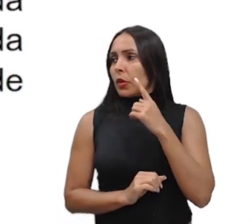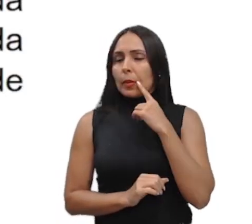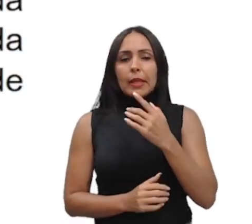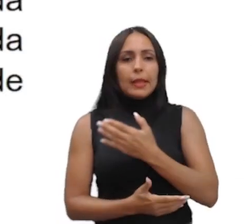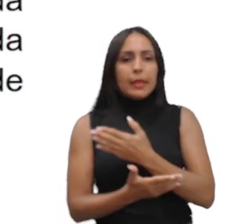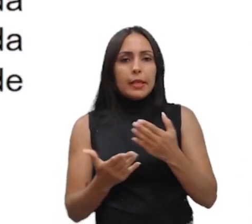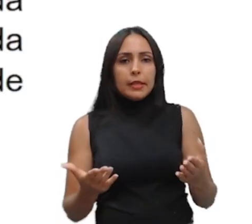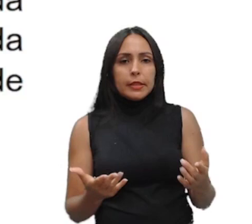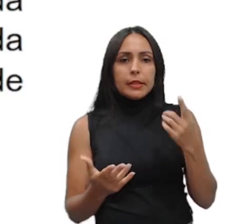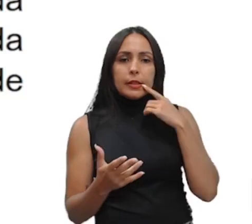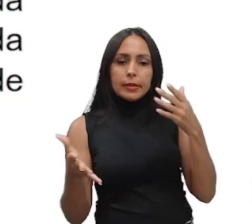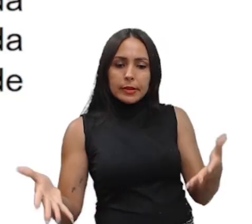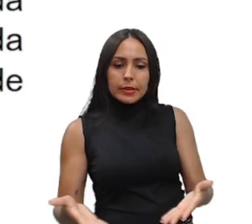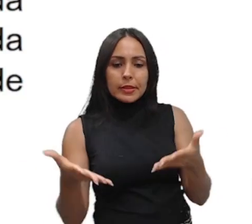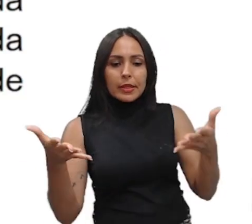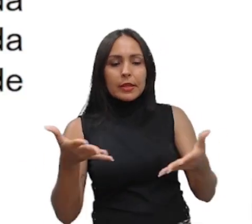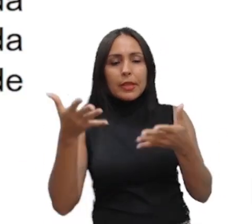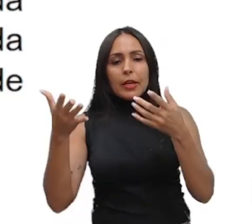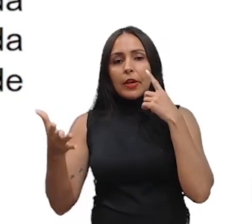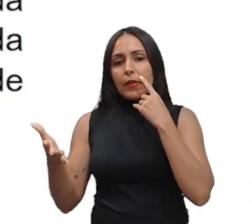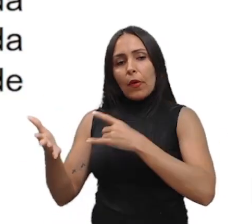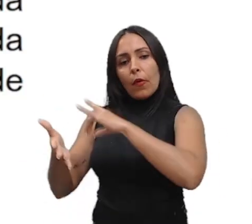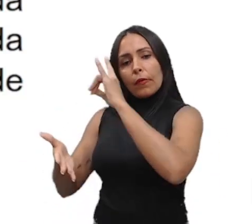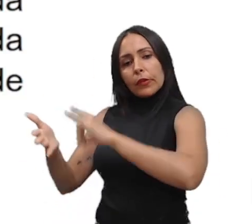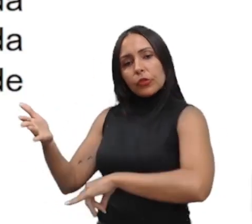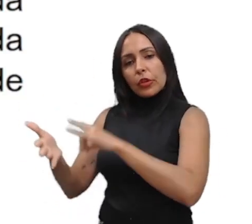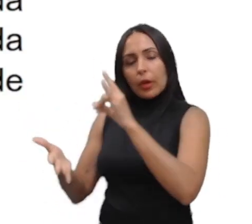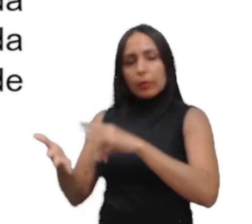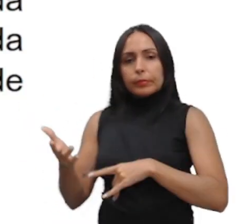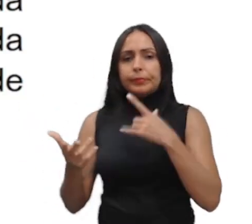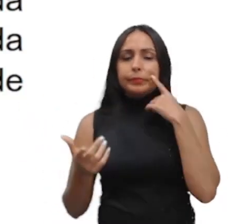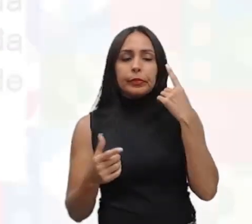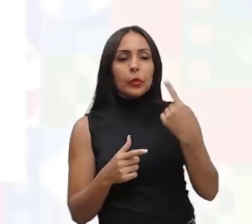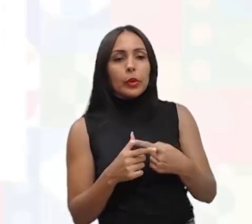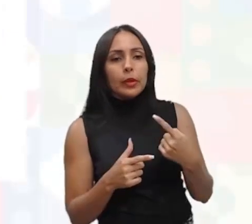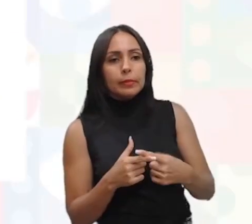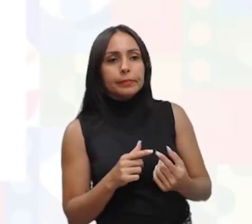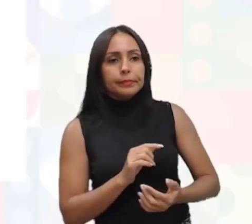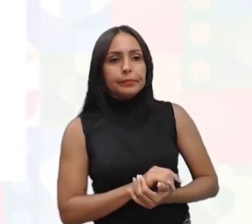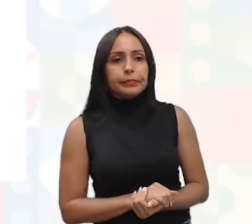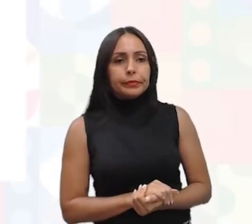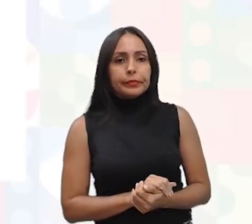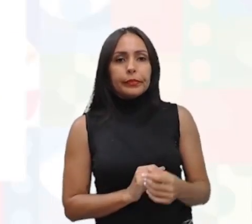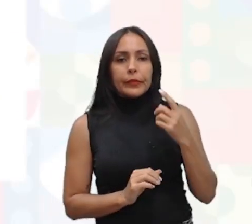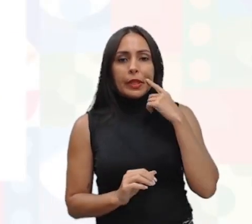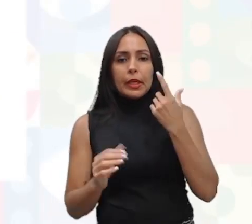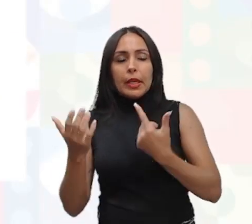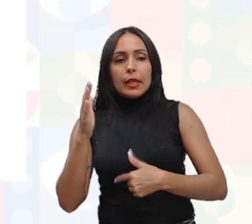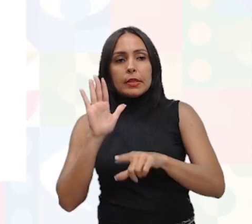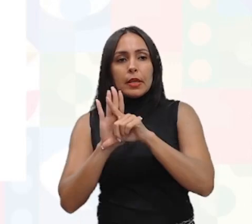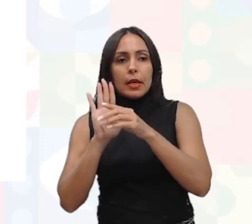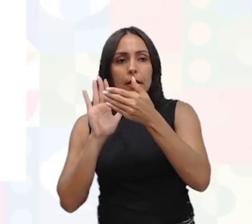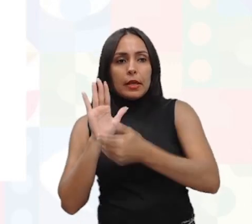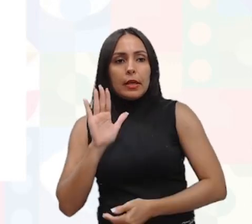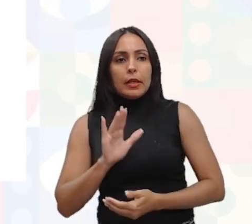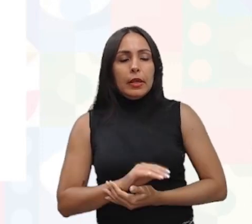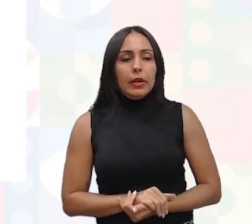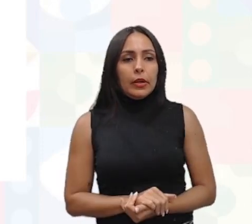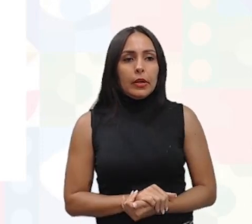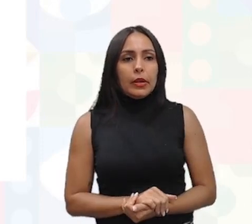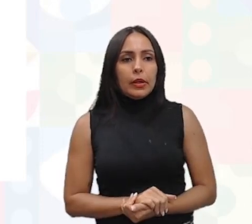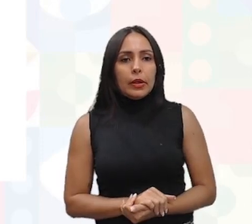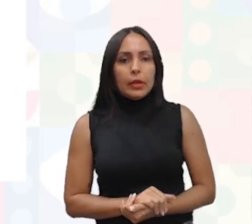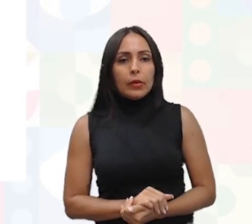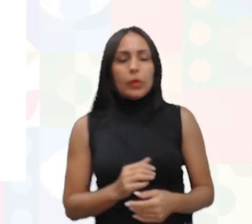fiscal. Eu esqueci de falar, mas eu vou retomar agora esse assunto. Por quê? A lei de incentivo fiscal é quando aquelas empresas